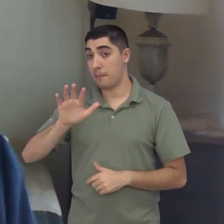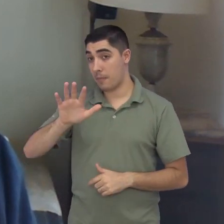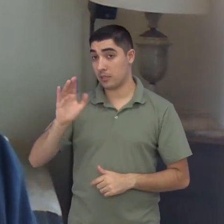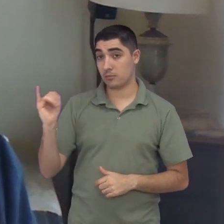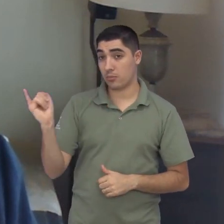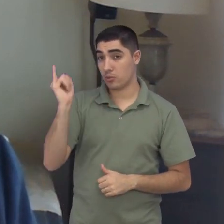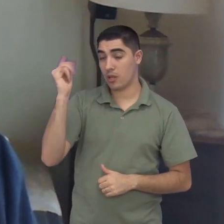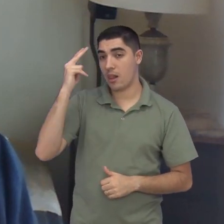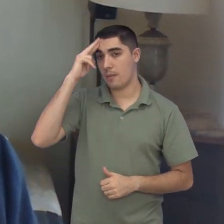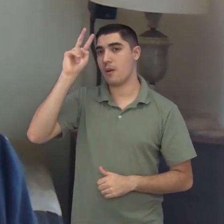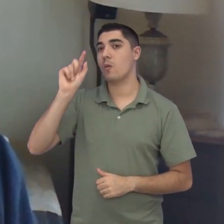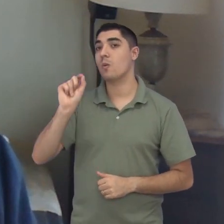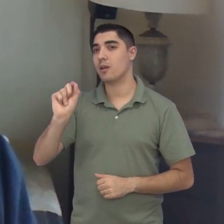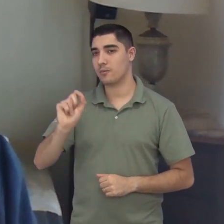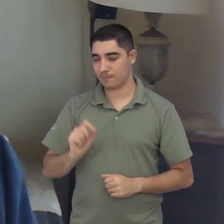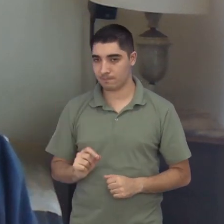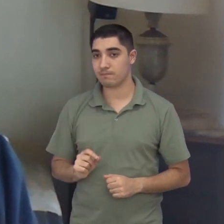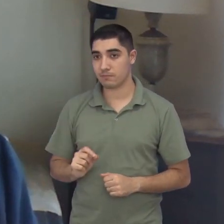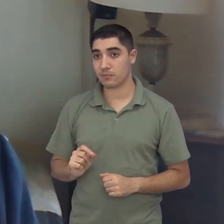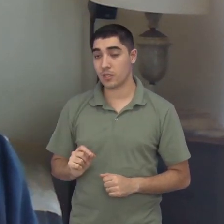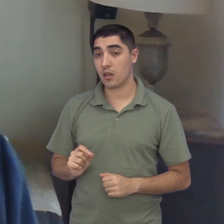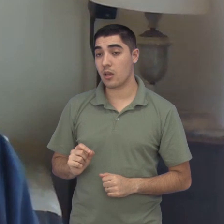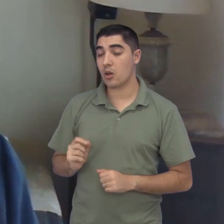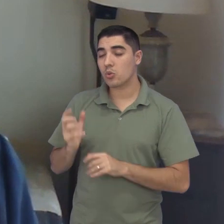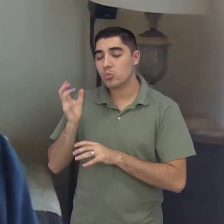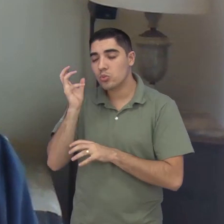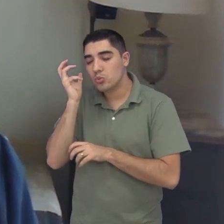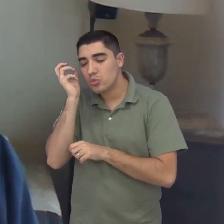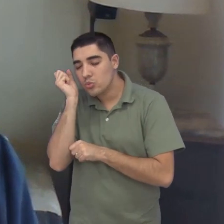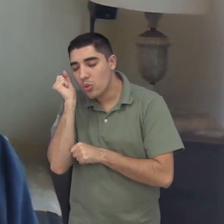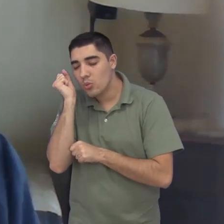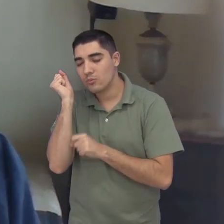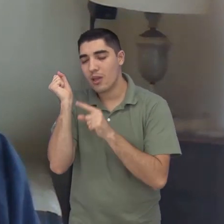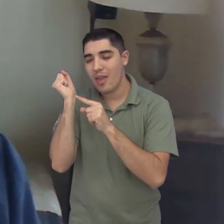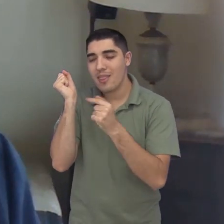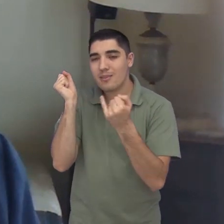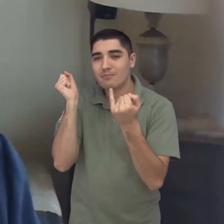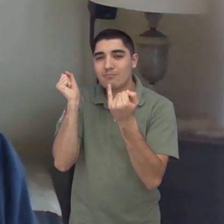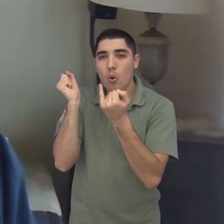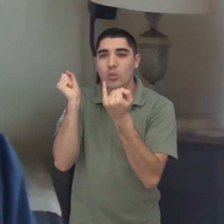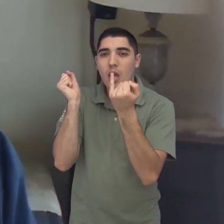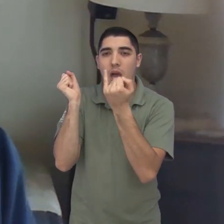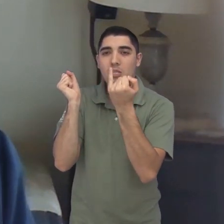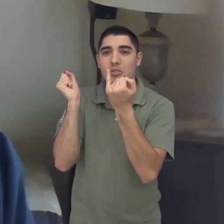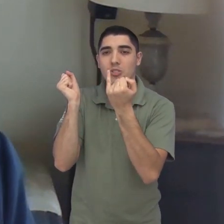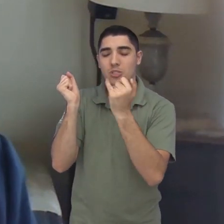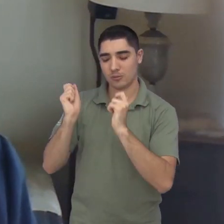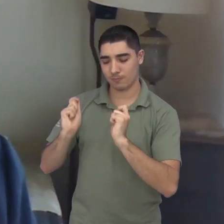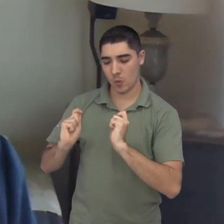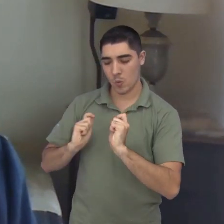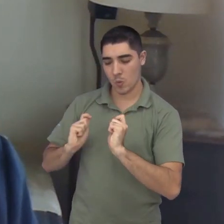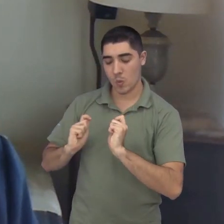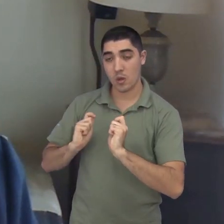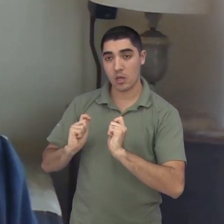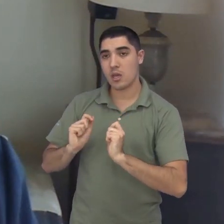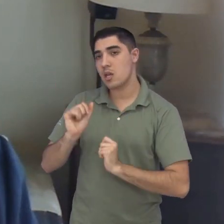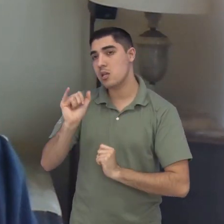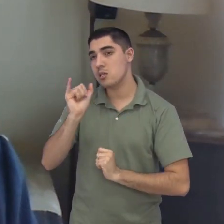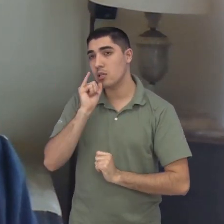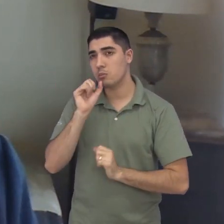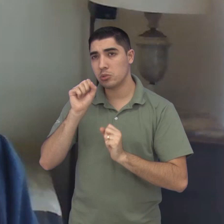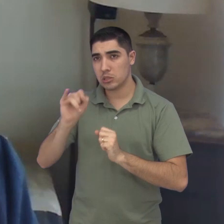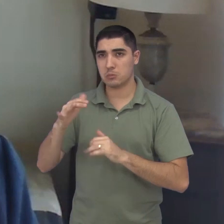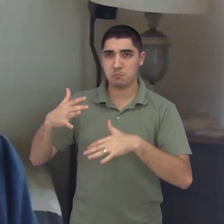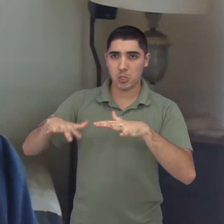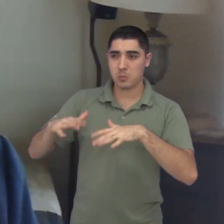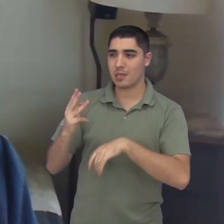gente tem que sempre prestar atenção, é na qualidade do sono, né? Se a gente passa 1/3 do nosso